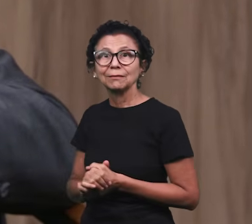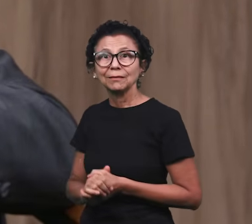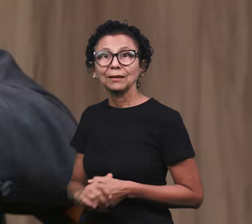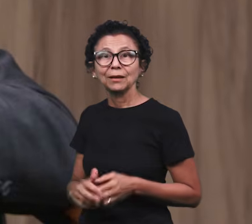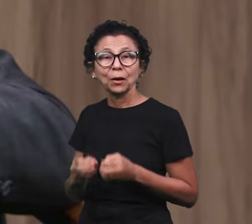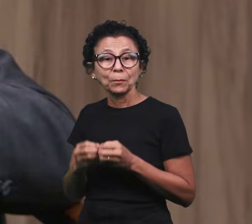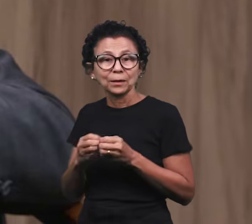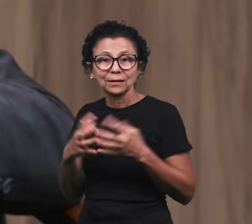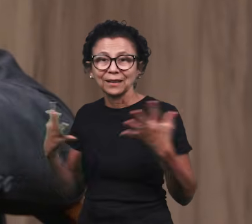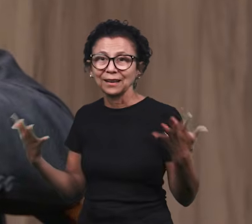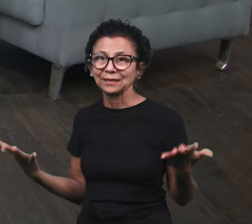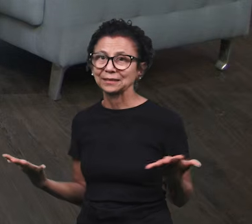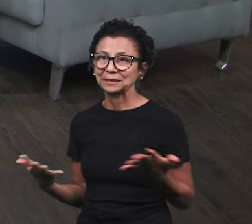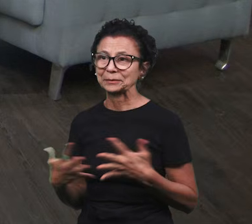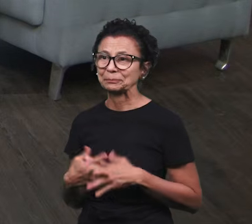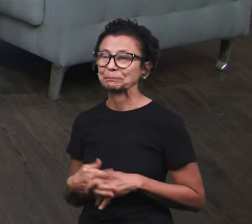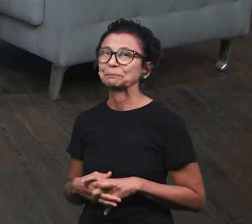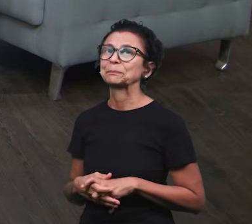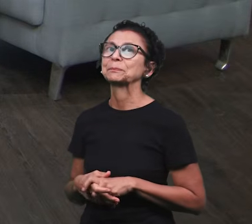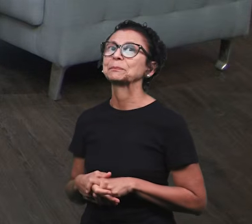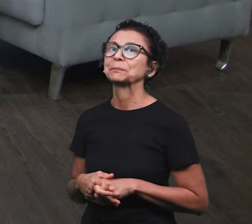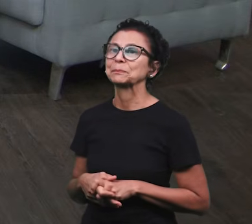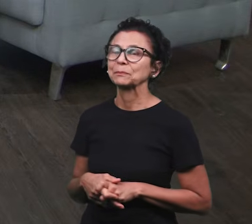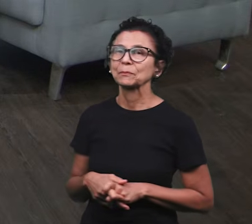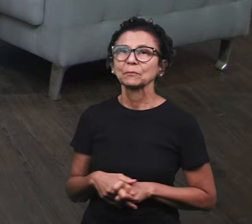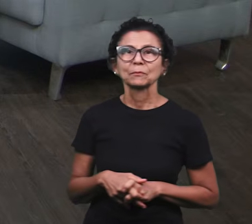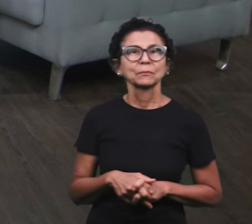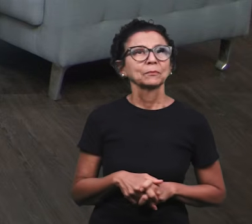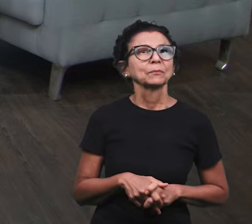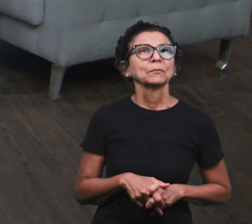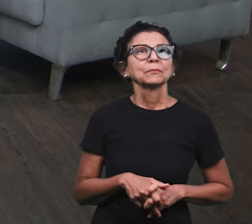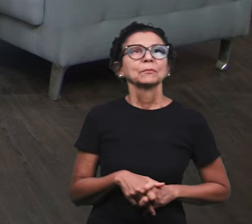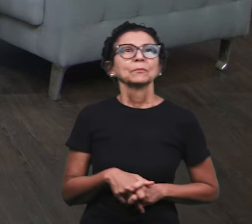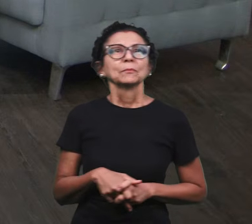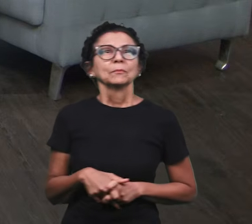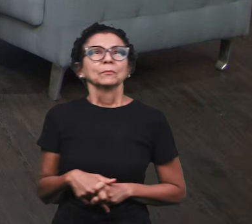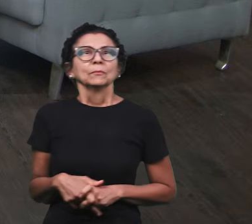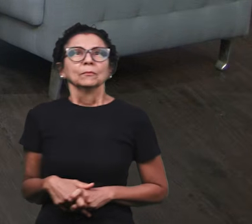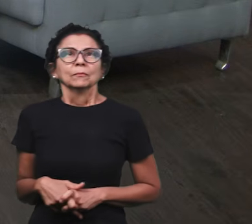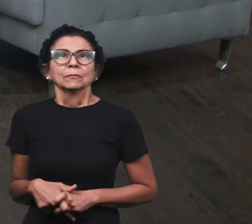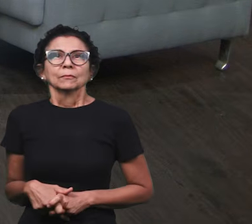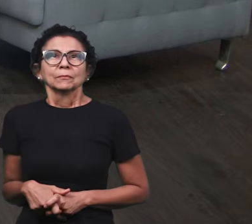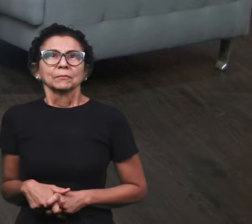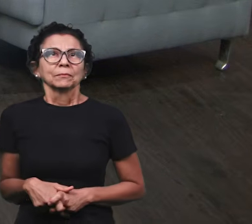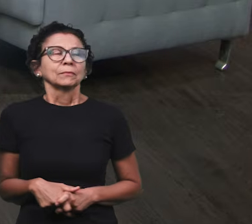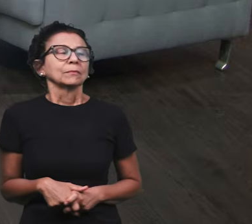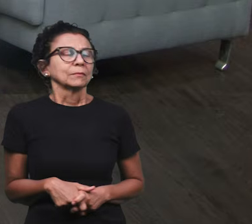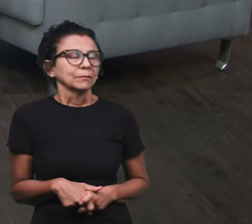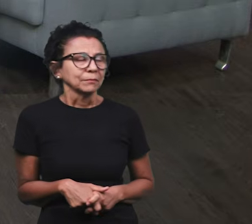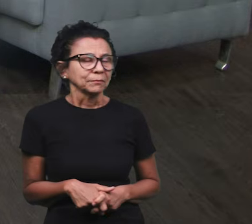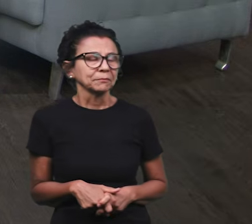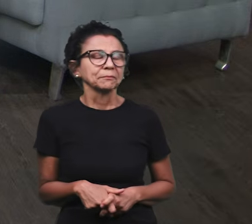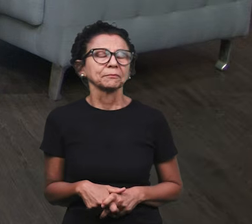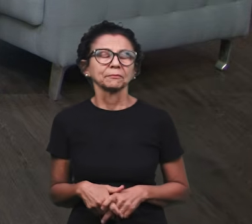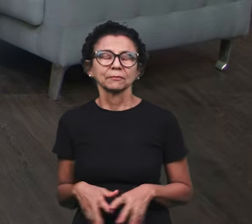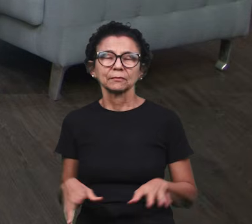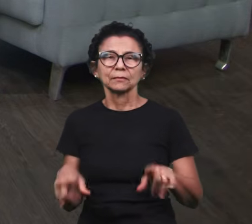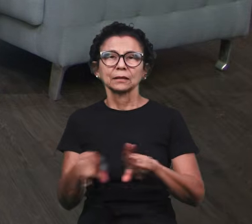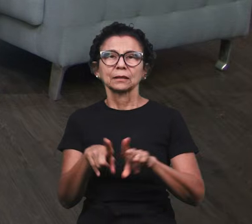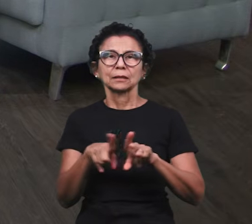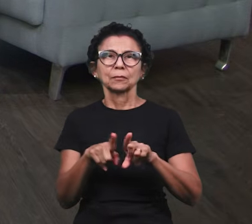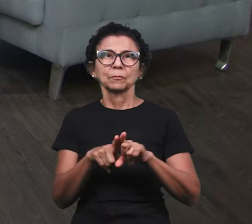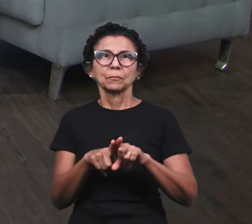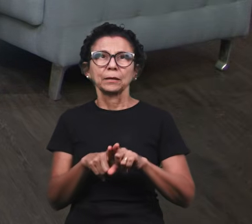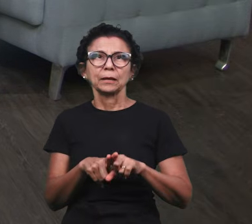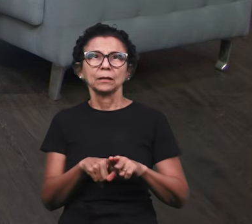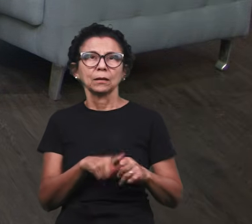literalmente uma operação de milagre. Ele estava entubado ainda, Daniel, entubado, né? Foi entubado espontaneamente. Sim, A ação do Senhor.